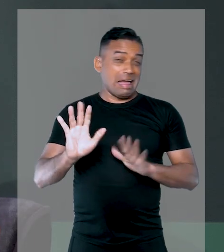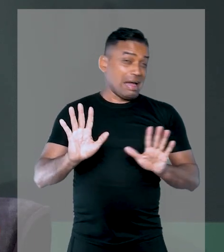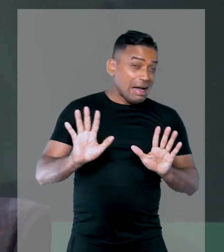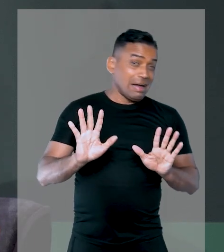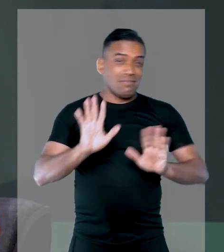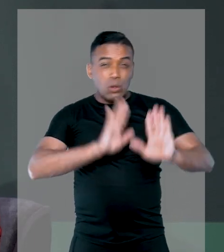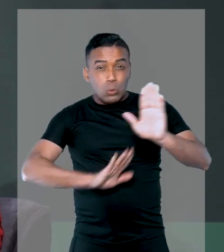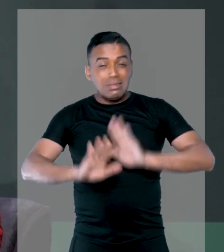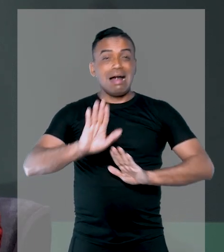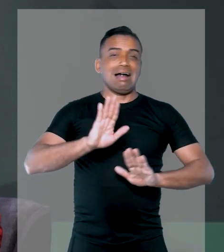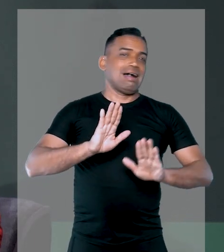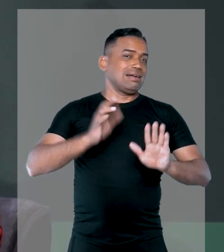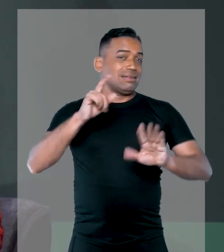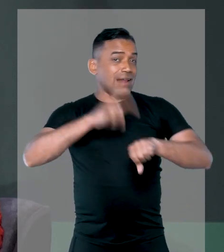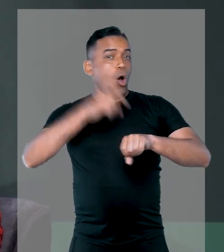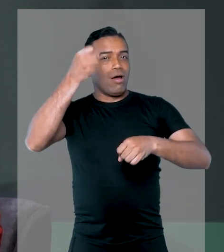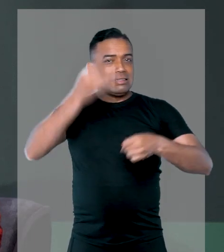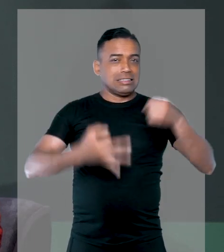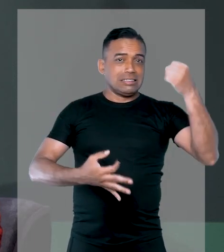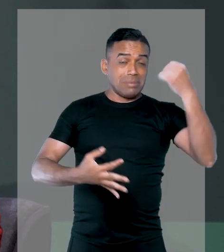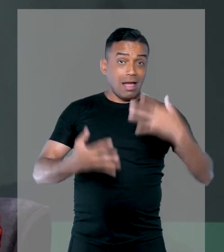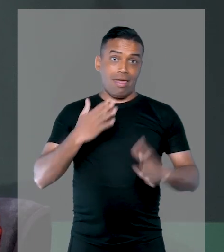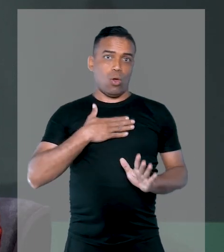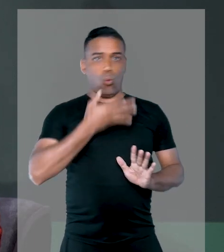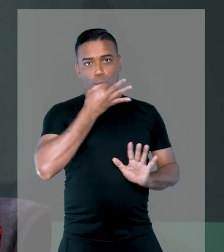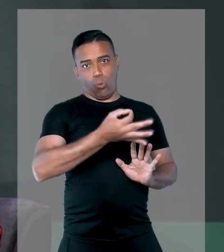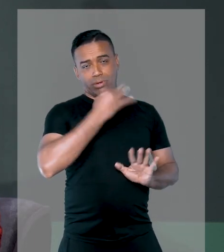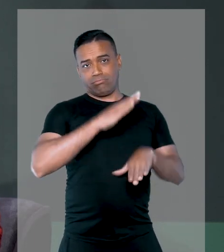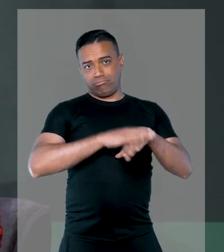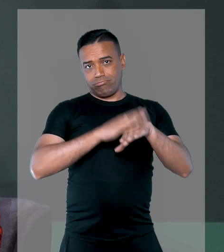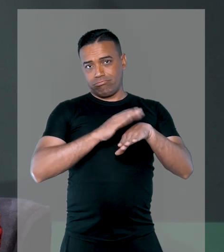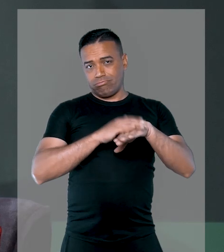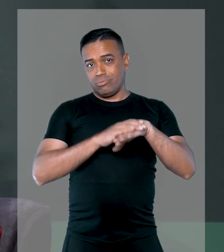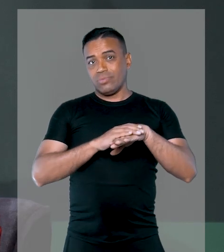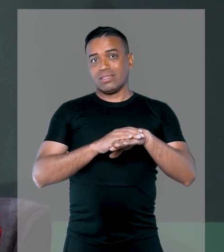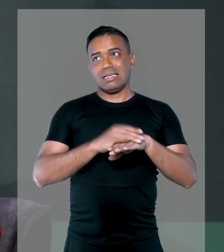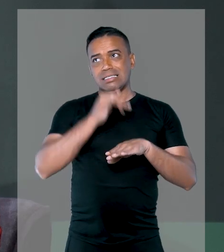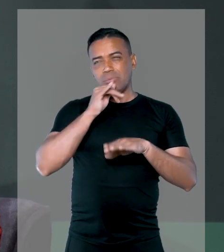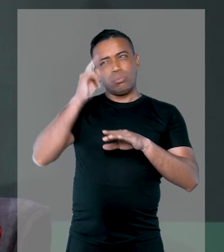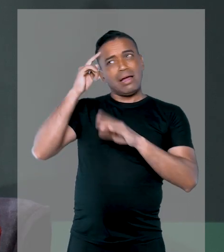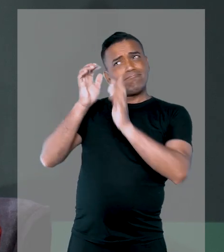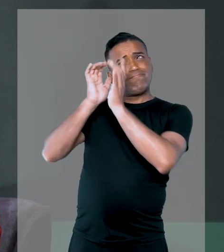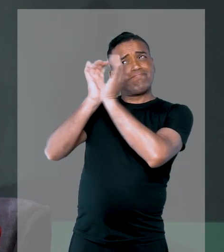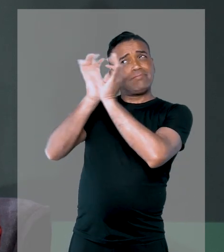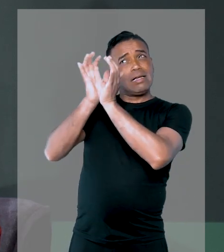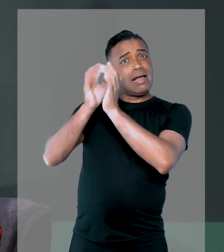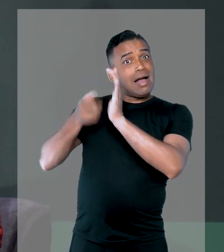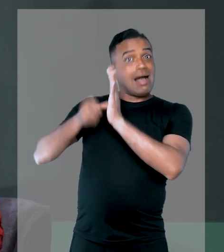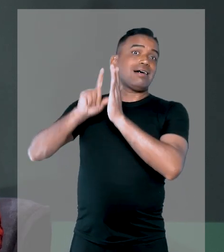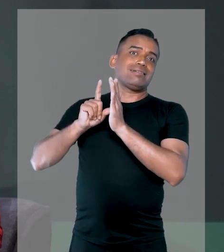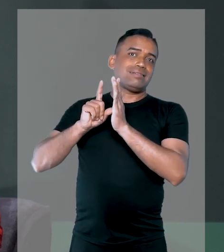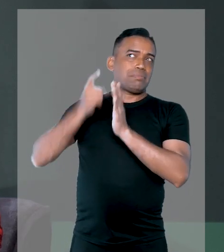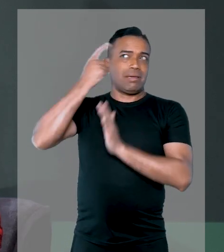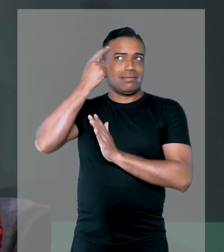cuidado maior em falar, acho que até eu que estou falando isso, como uma forma de processar aquilo antes de falar. Então, antes de